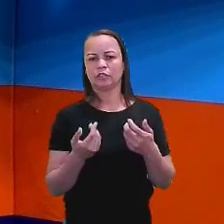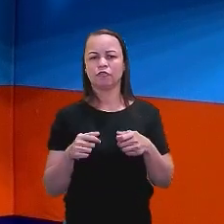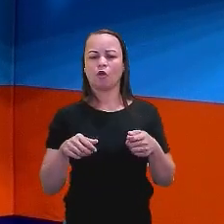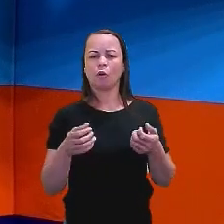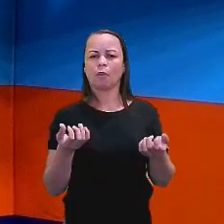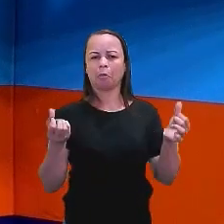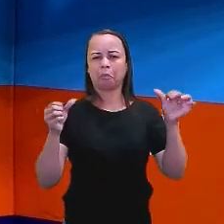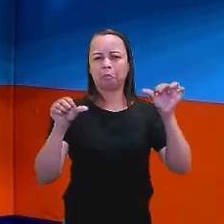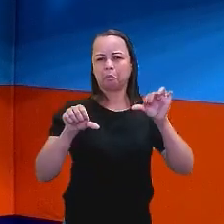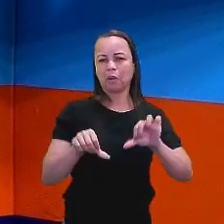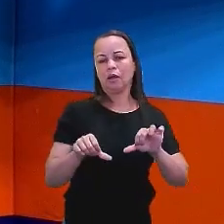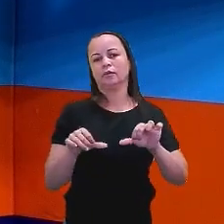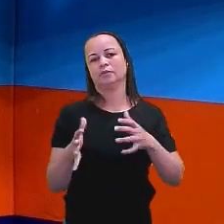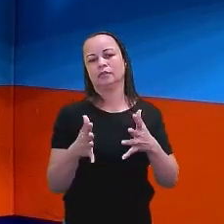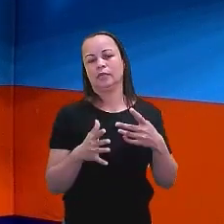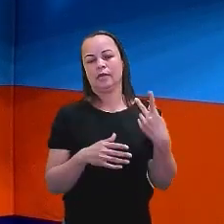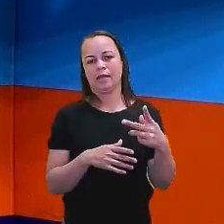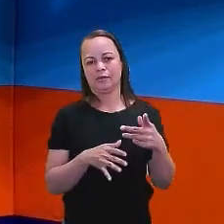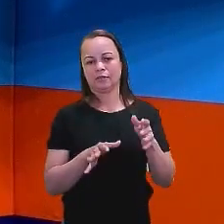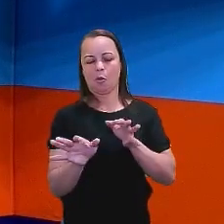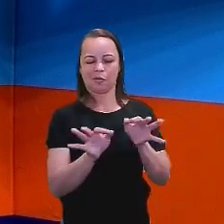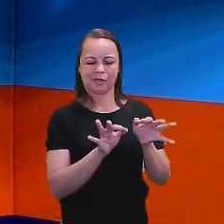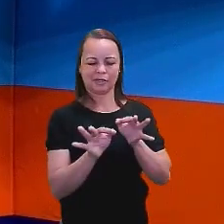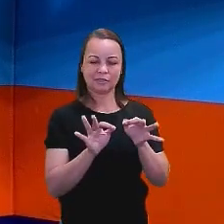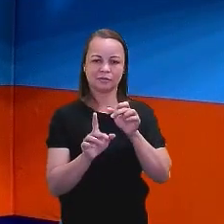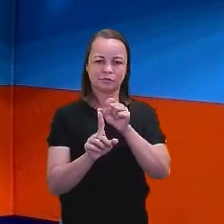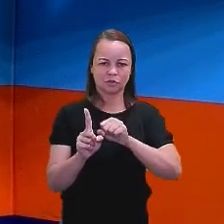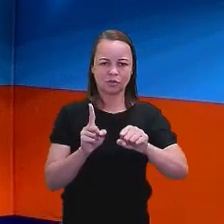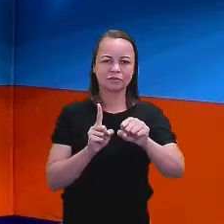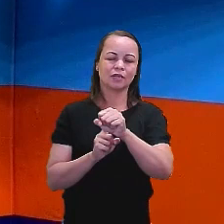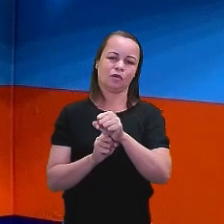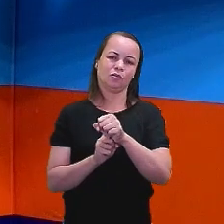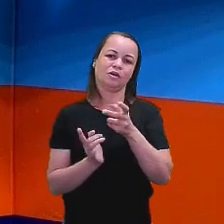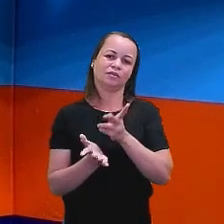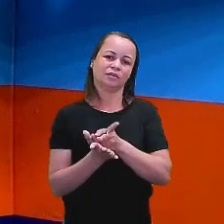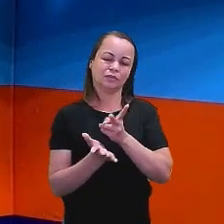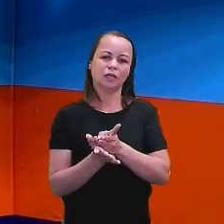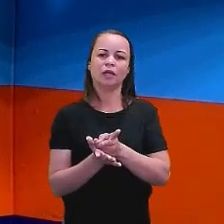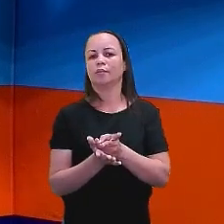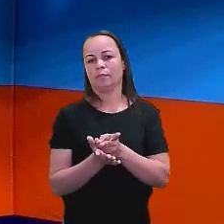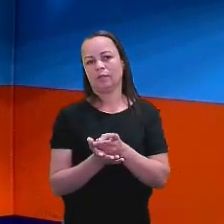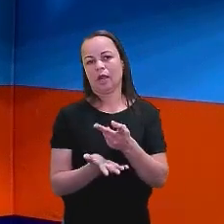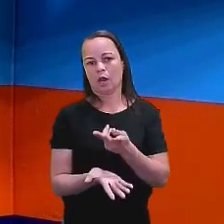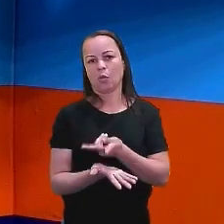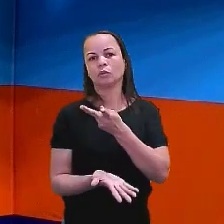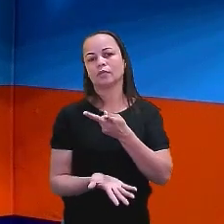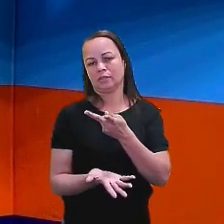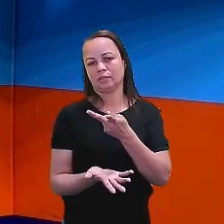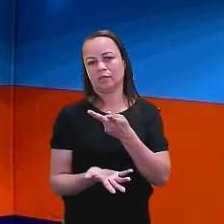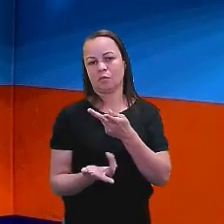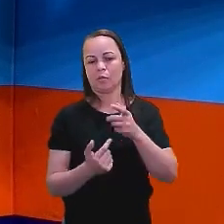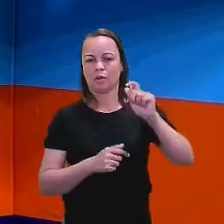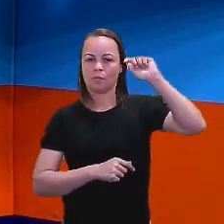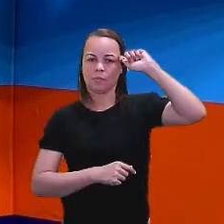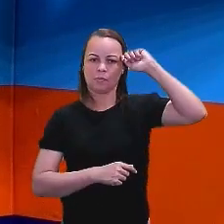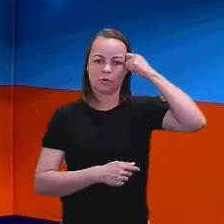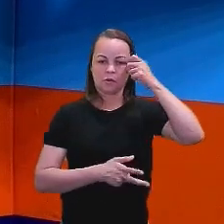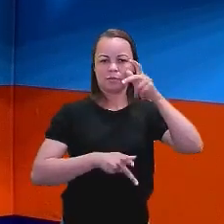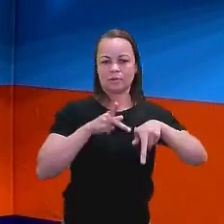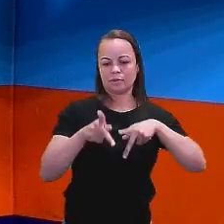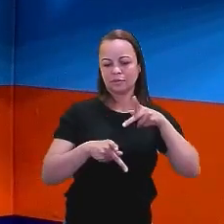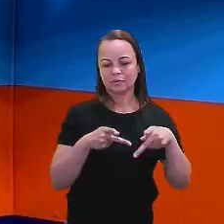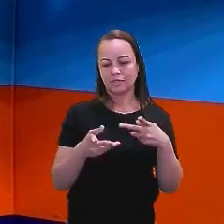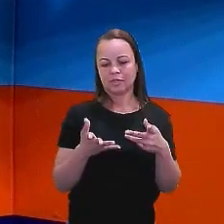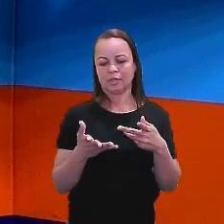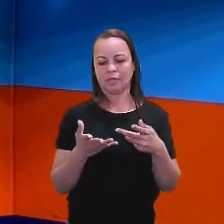desfavorável, essa organização social sempre esteve para a população negra, e os índices aí